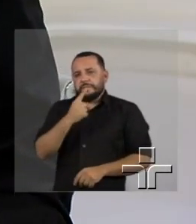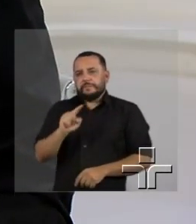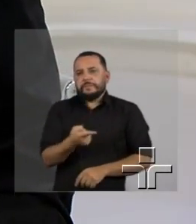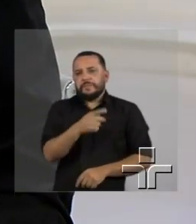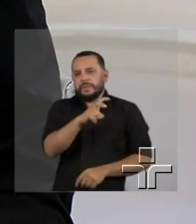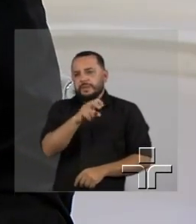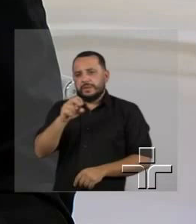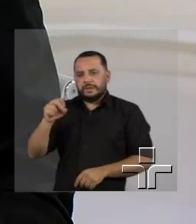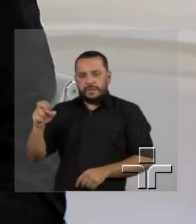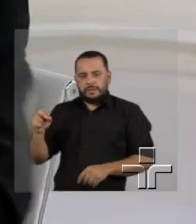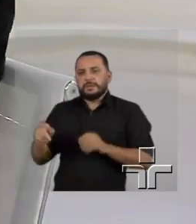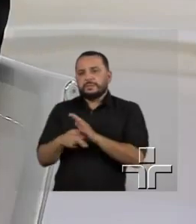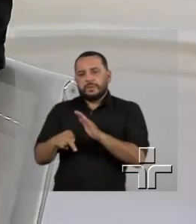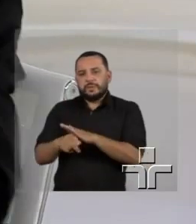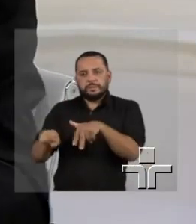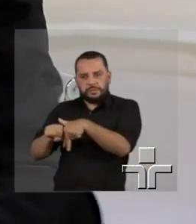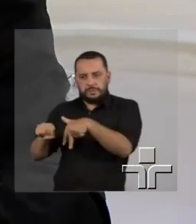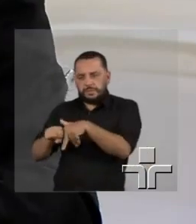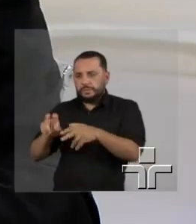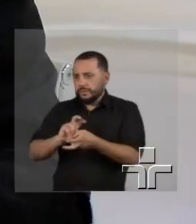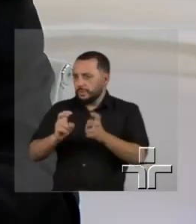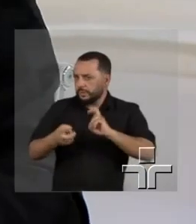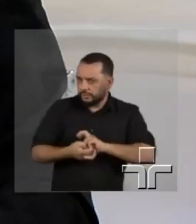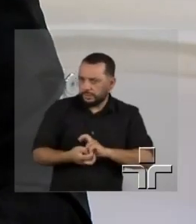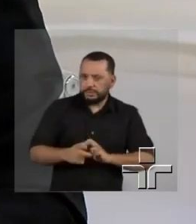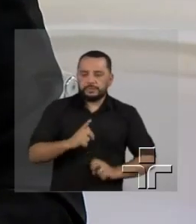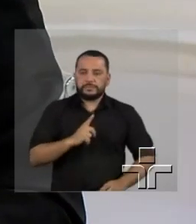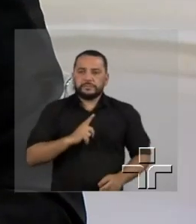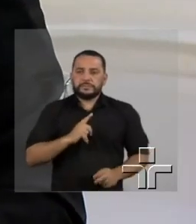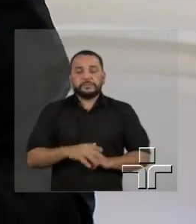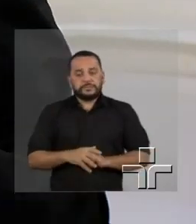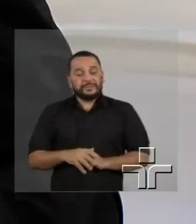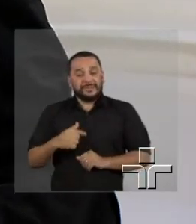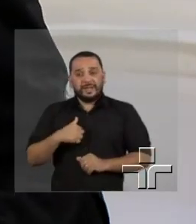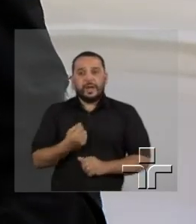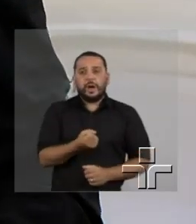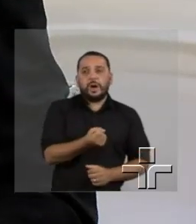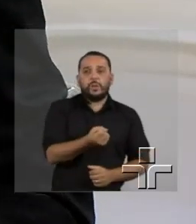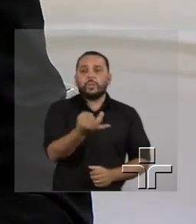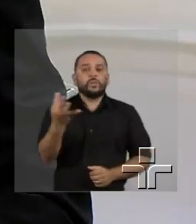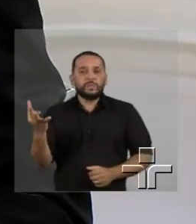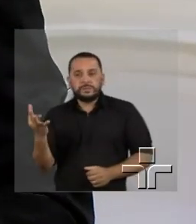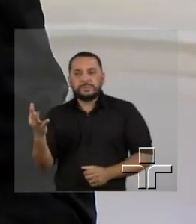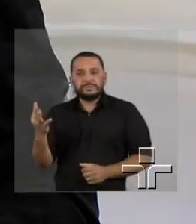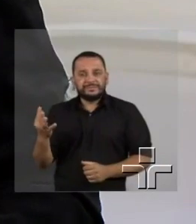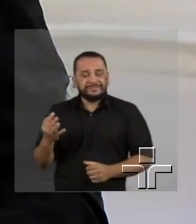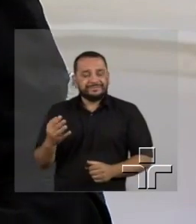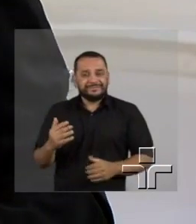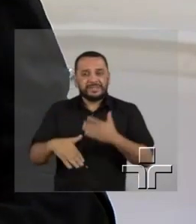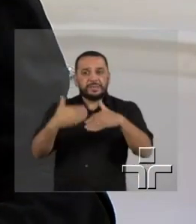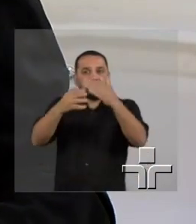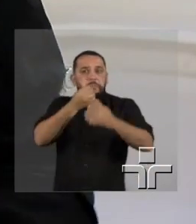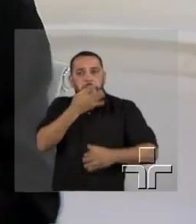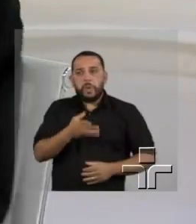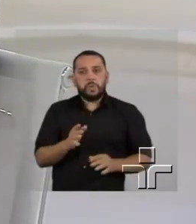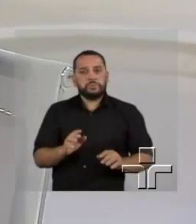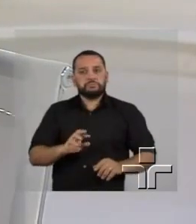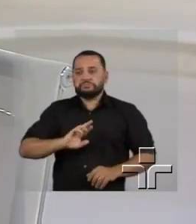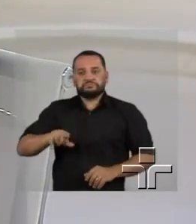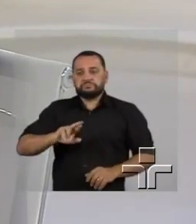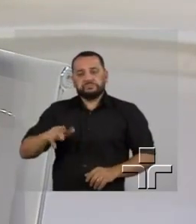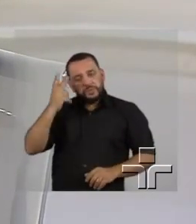aí, alterações climáticas, né, fortes, aumento de temperatura, acho que nos Estados Unidos teve uma reportagem grande aí e tal. Na Europa